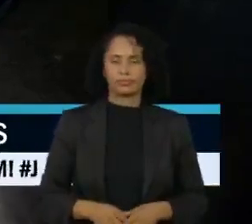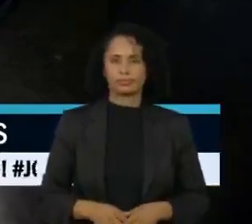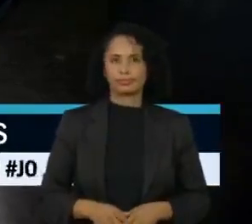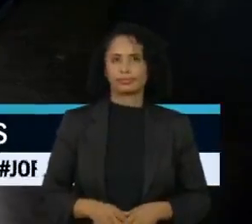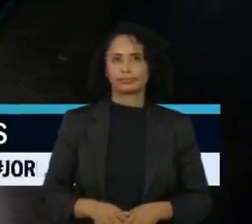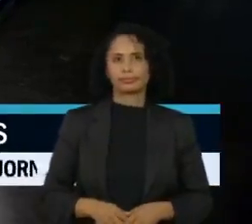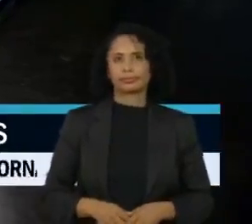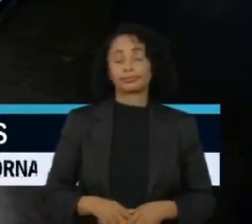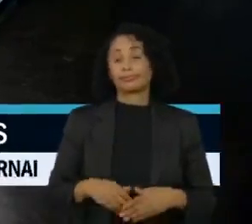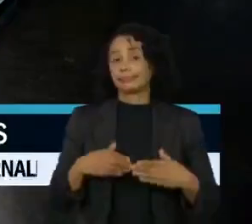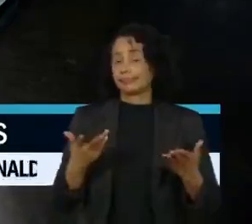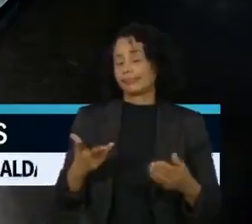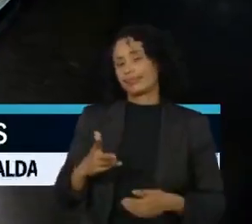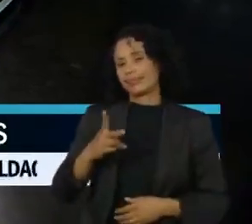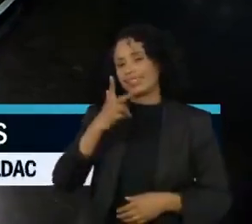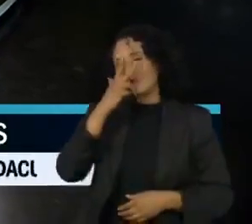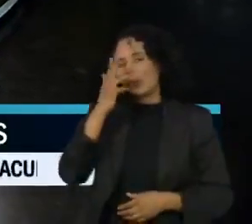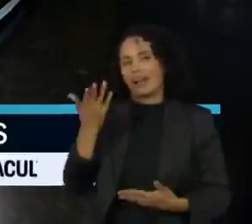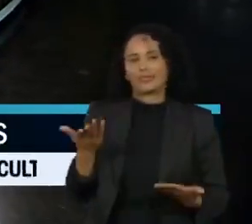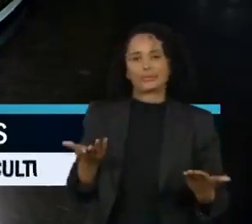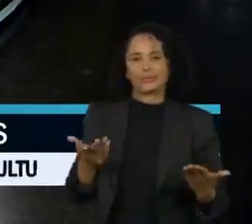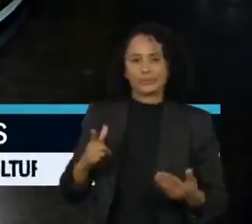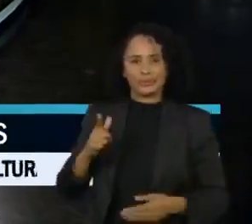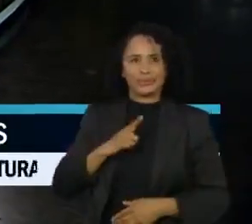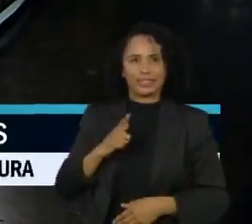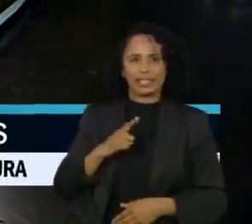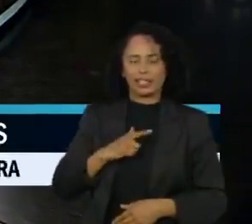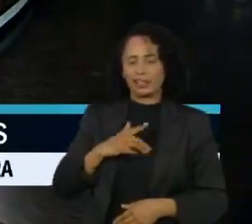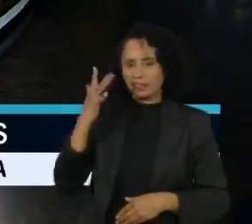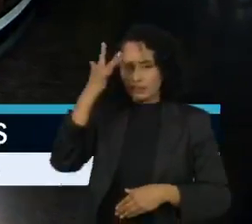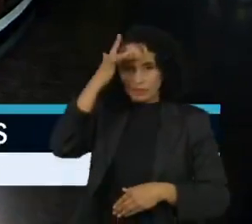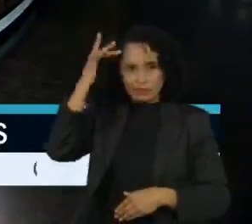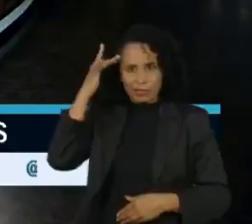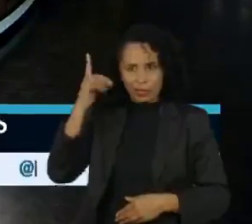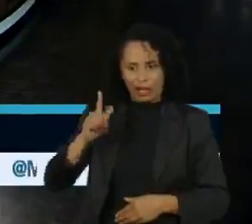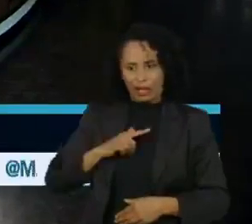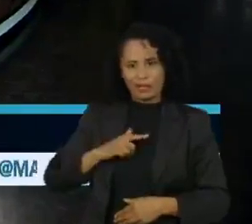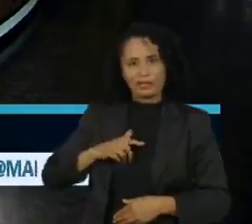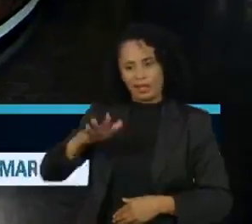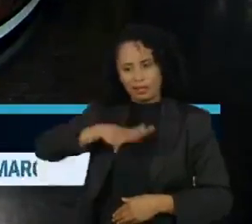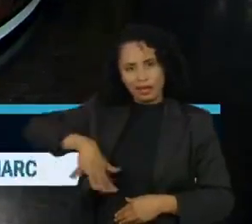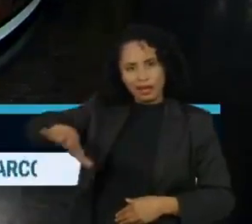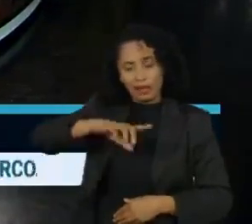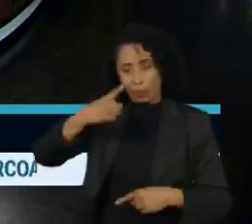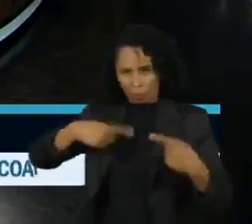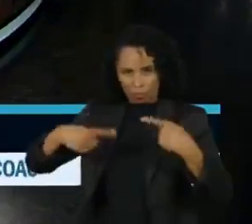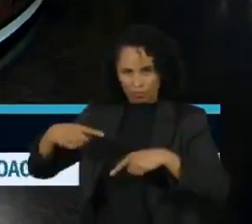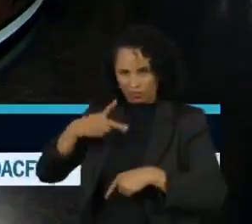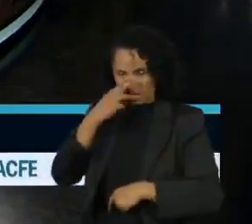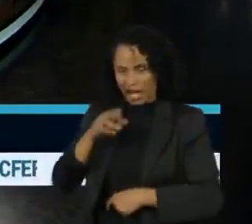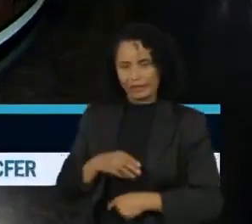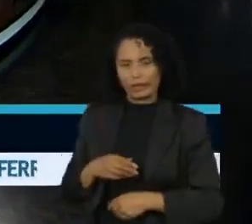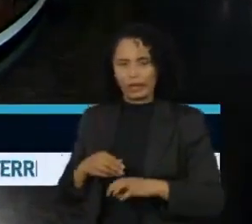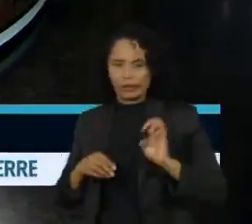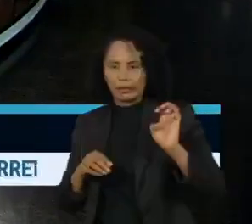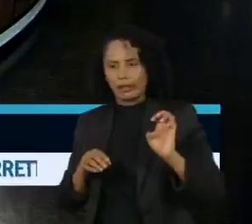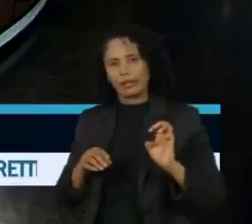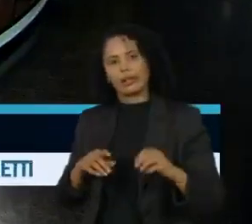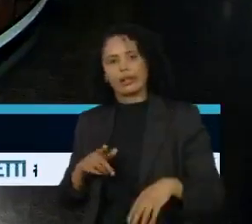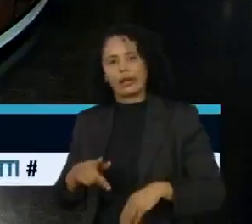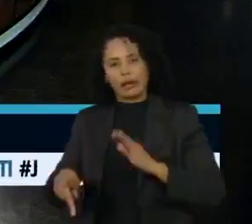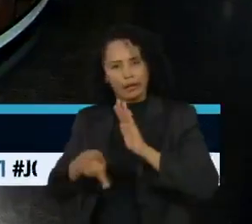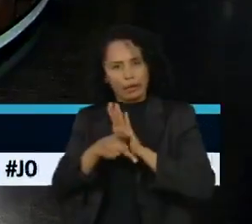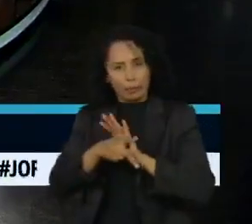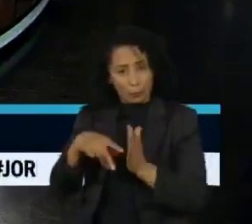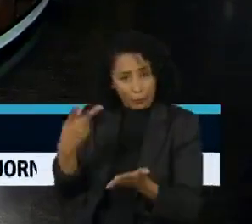Pondé, parece que a neutralidade do ato não convence alguns setores políticos. Você acha que os partidos de esquerda, o PT e o PSOL, erram